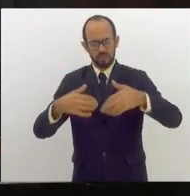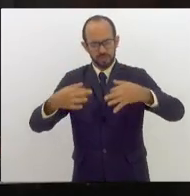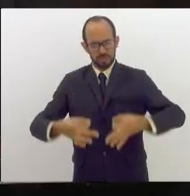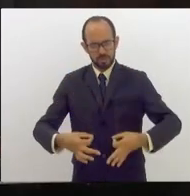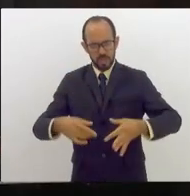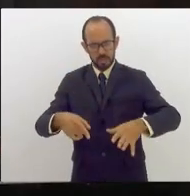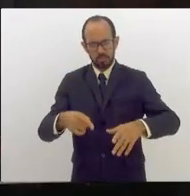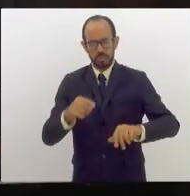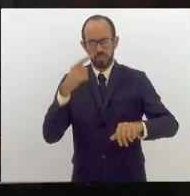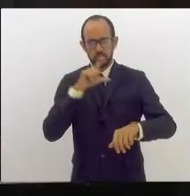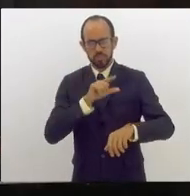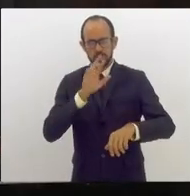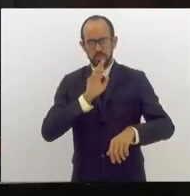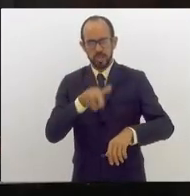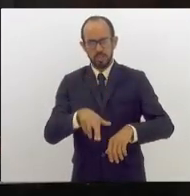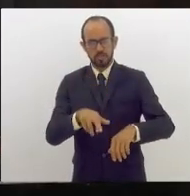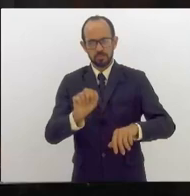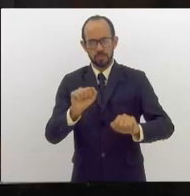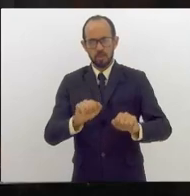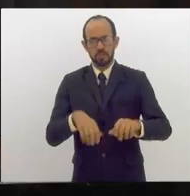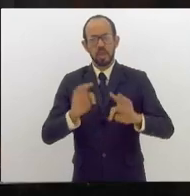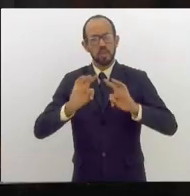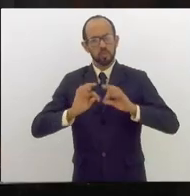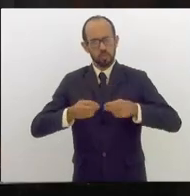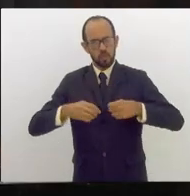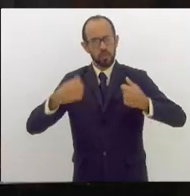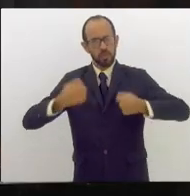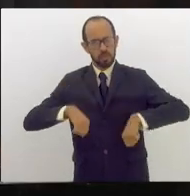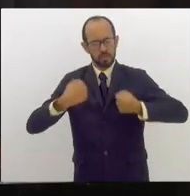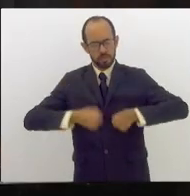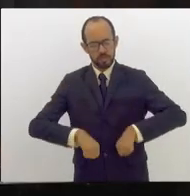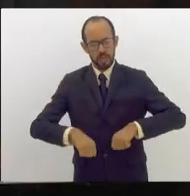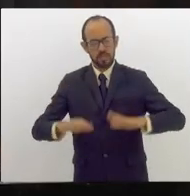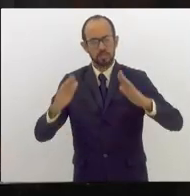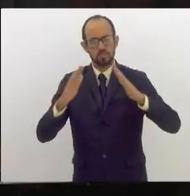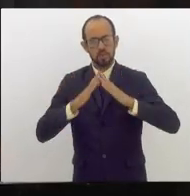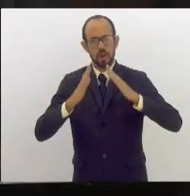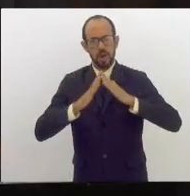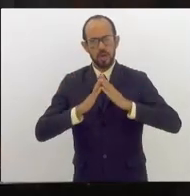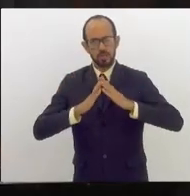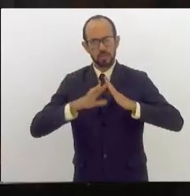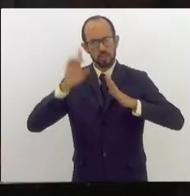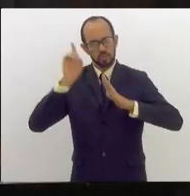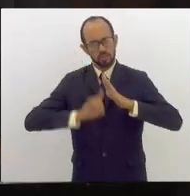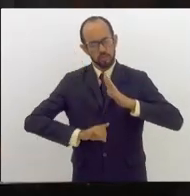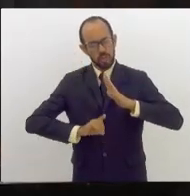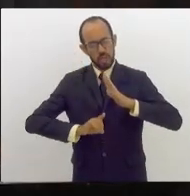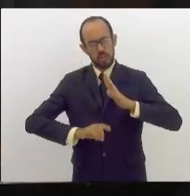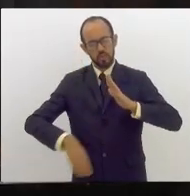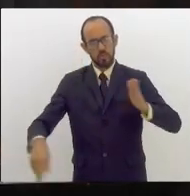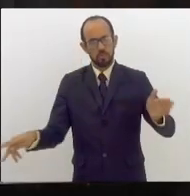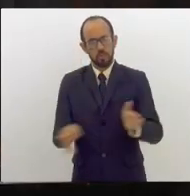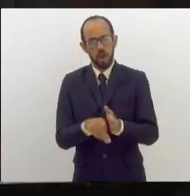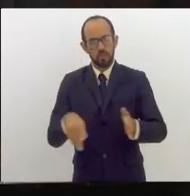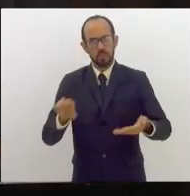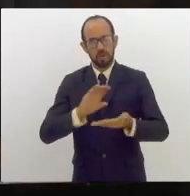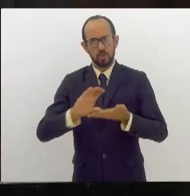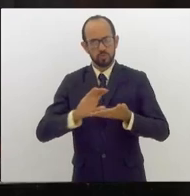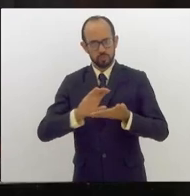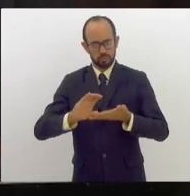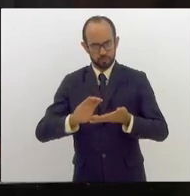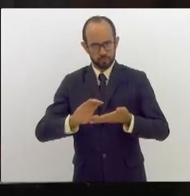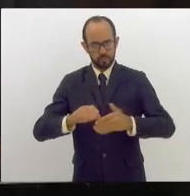concretas que possam dar respostas a justa demanda por habitação que é um direito constitucional de saúde Portanto o movimento eh